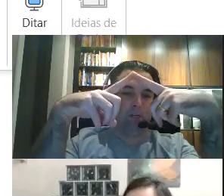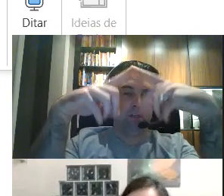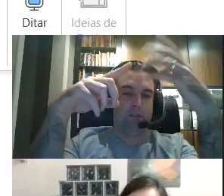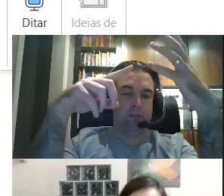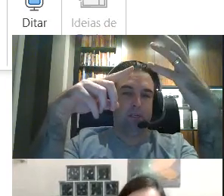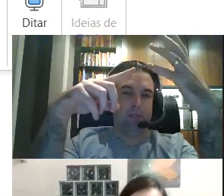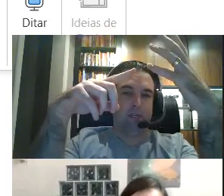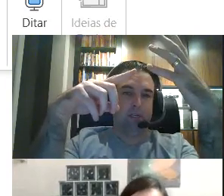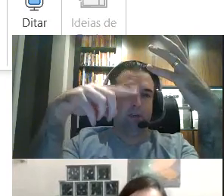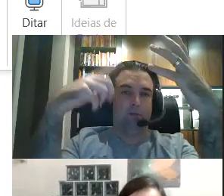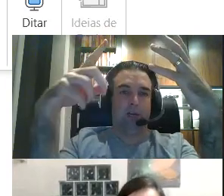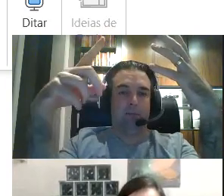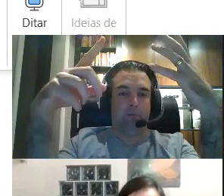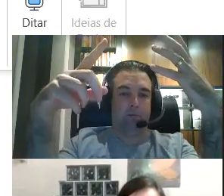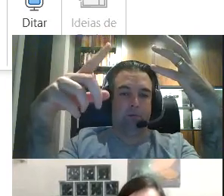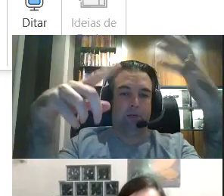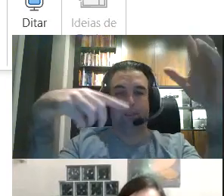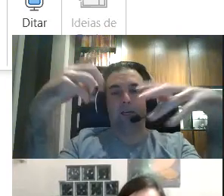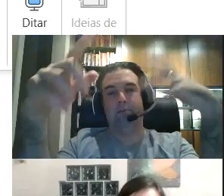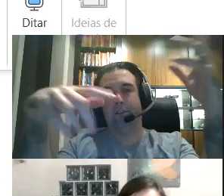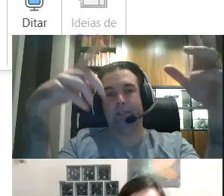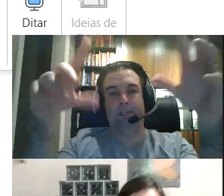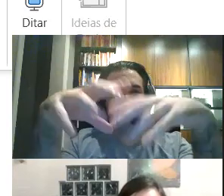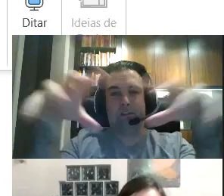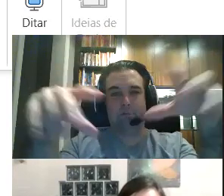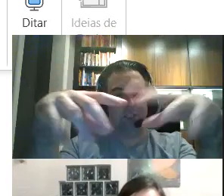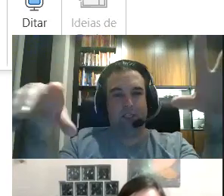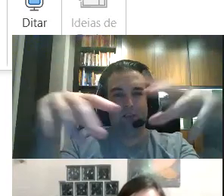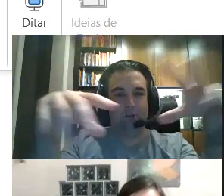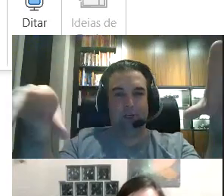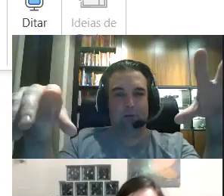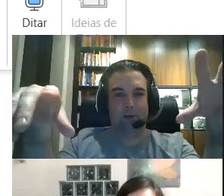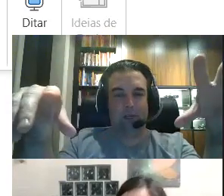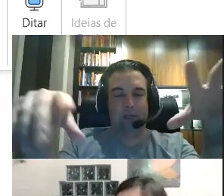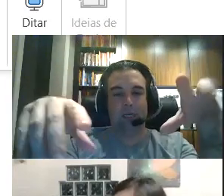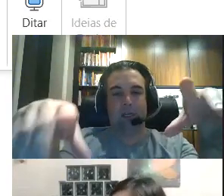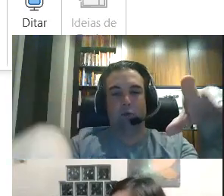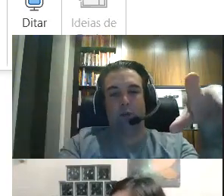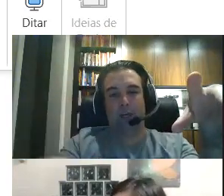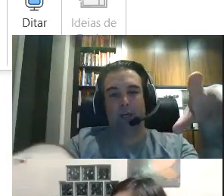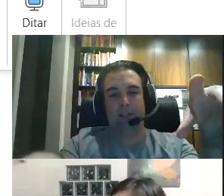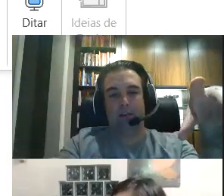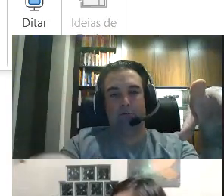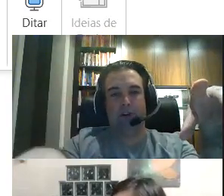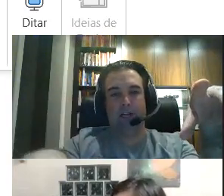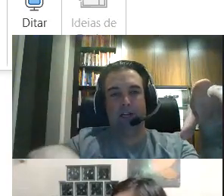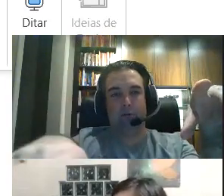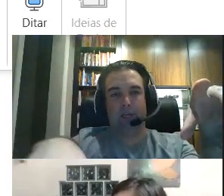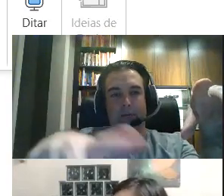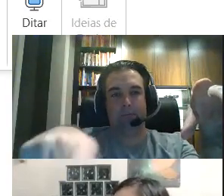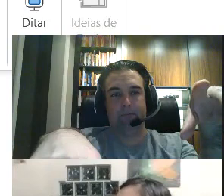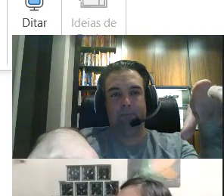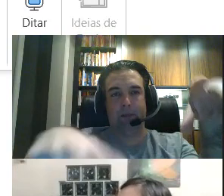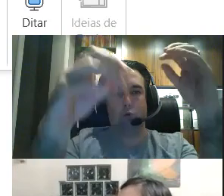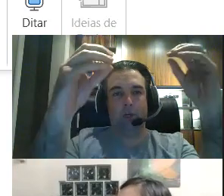de peixes. Eucaliptos, as árvores da sede. Isso aqui são manchetes de jornal. O que eles estão falando